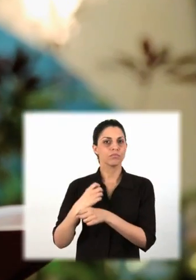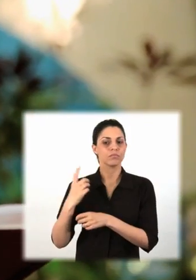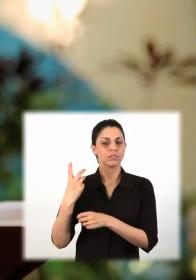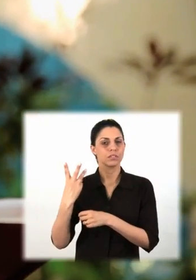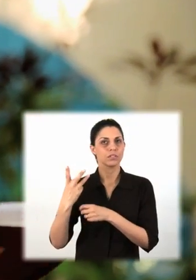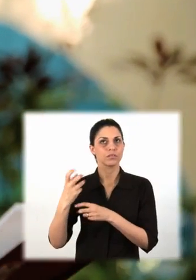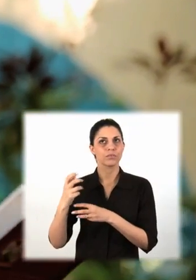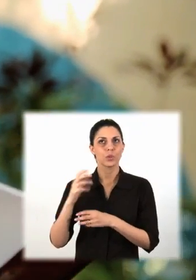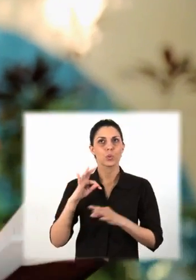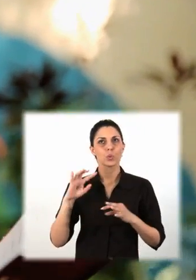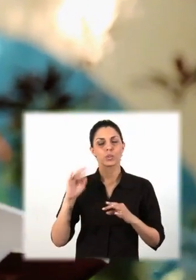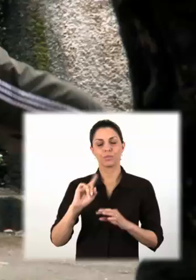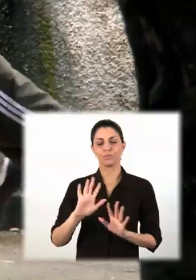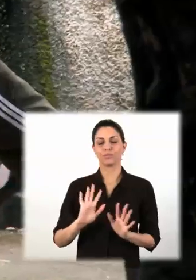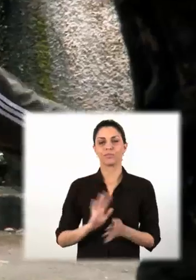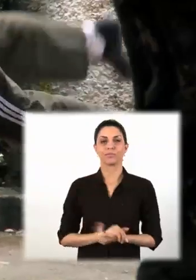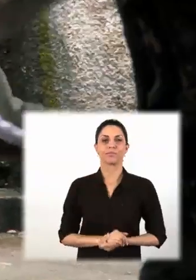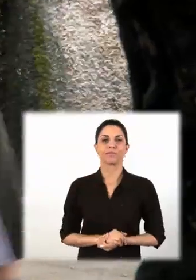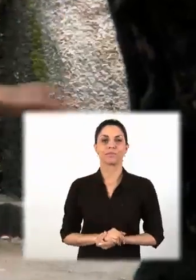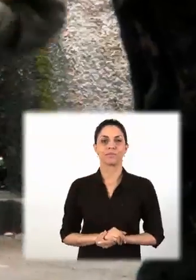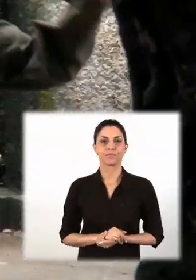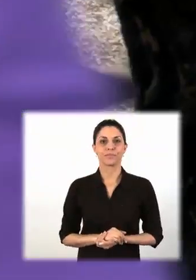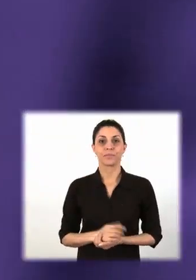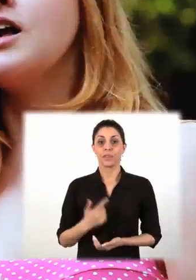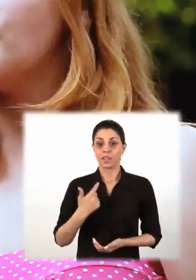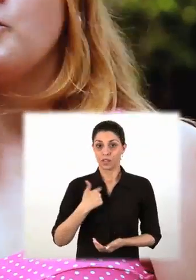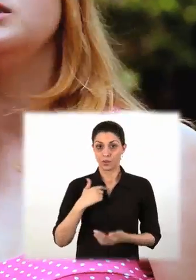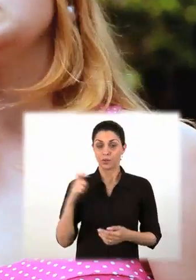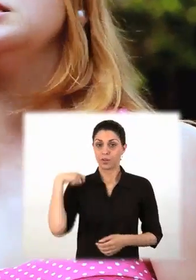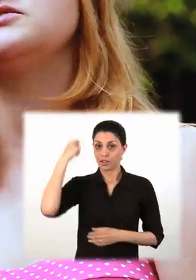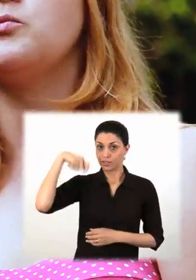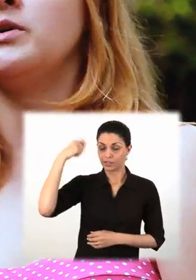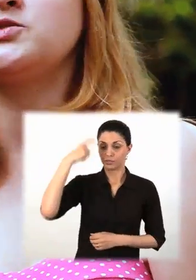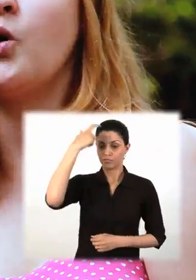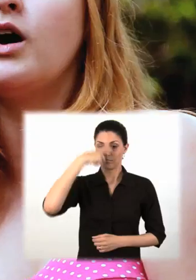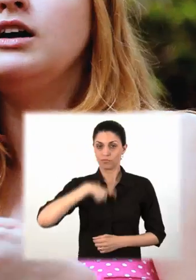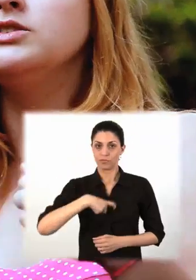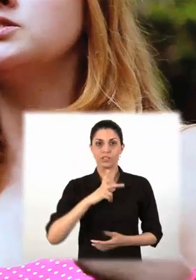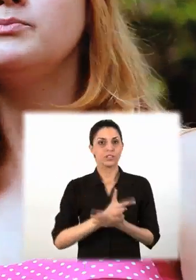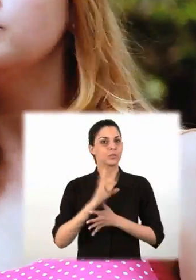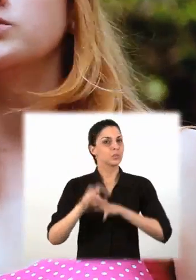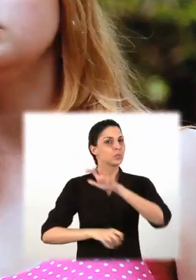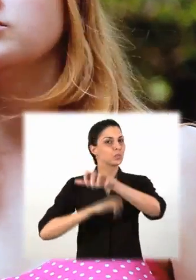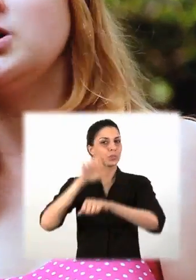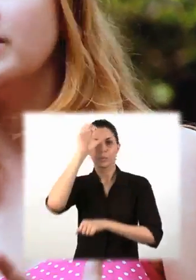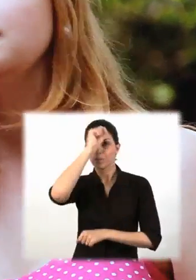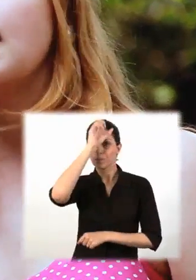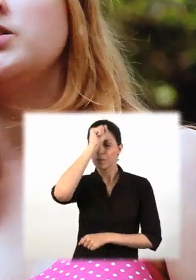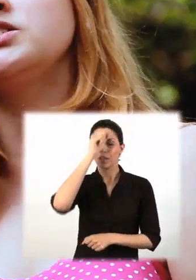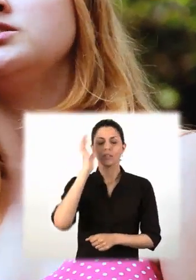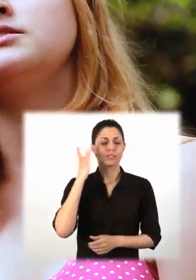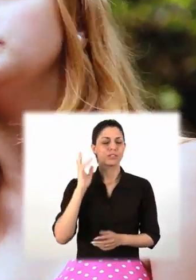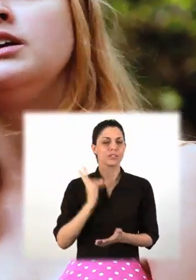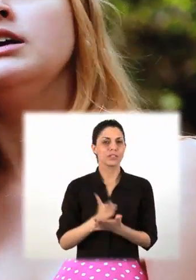meses. Tudo pronto... Não. Eu como atriz, como pessoa, tô sempre em busca de